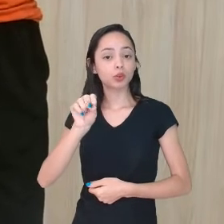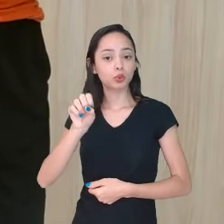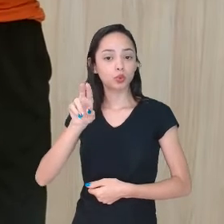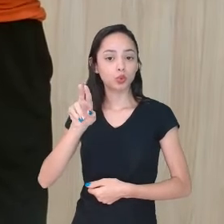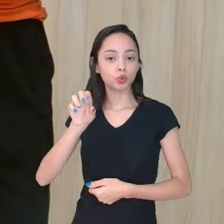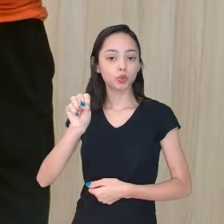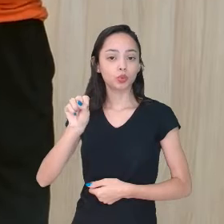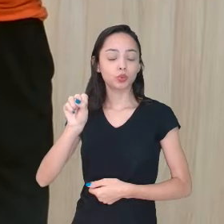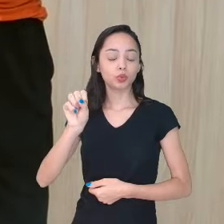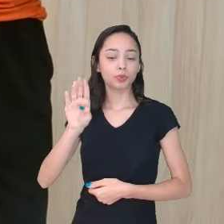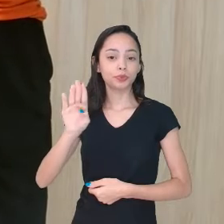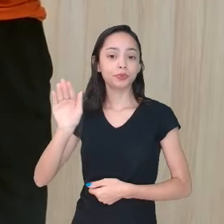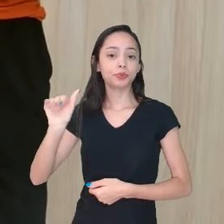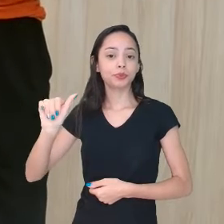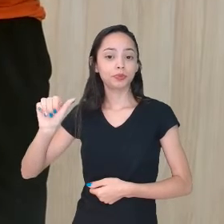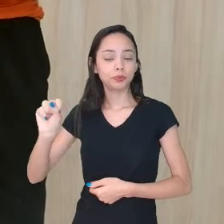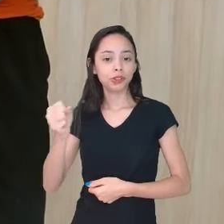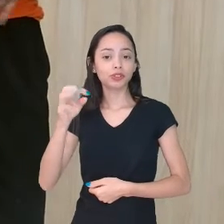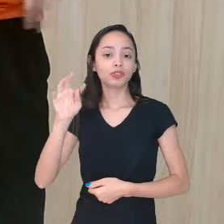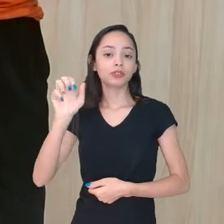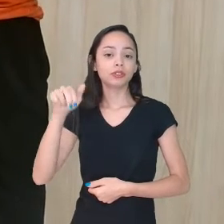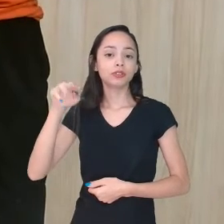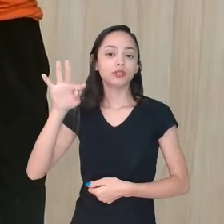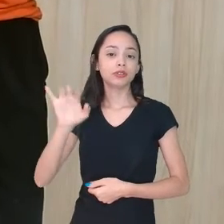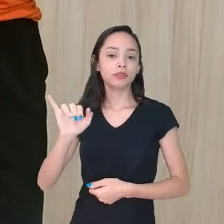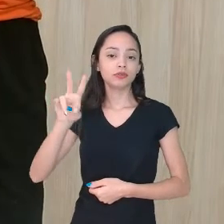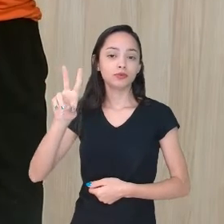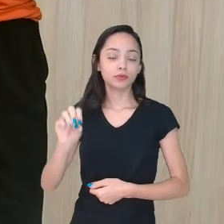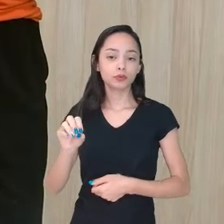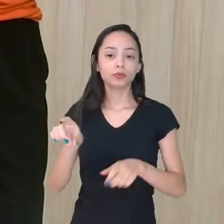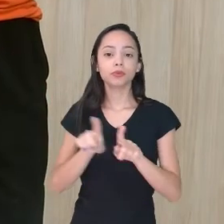e o adjetivo, eles são